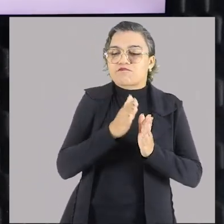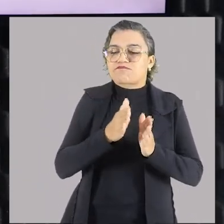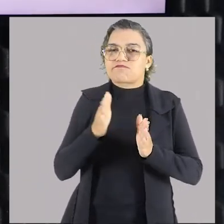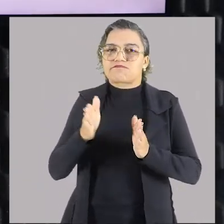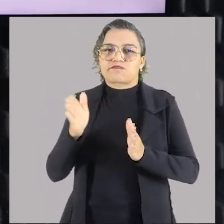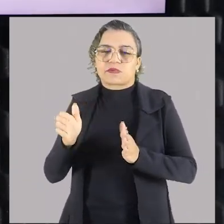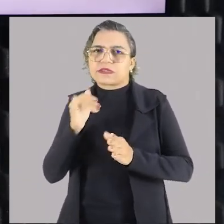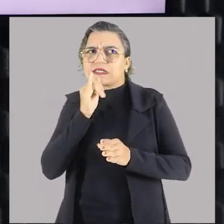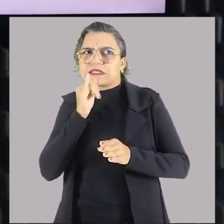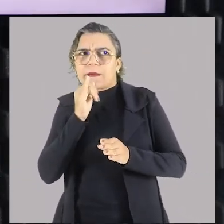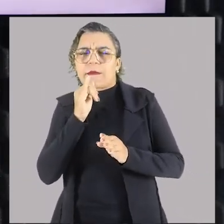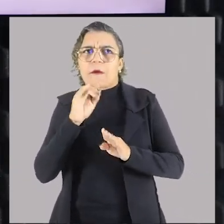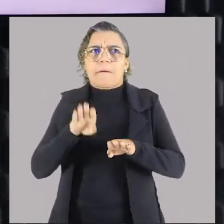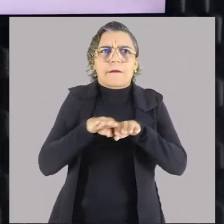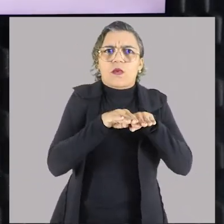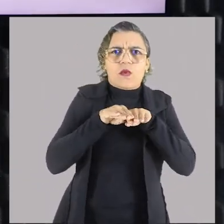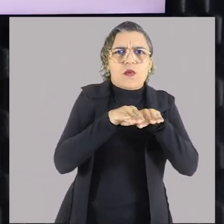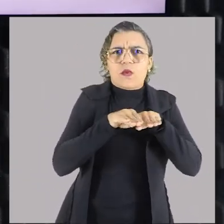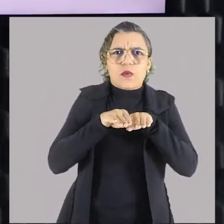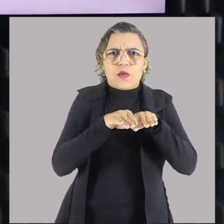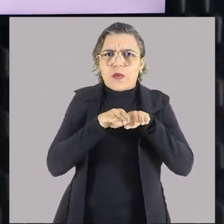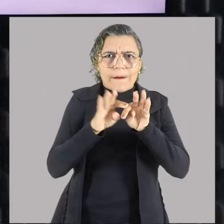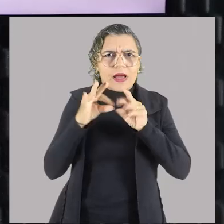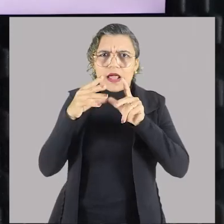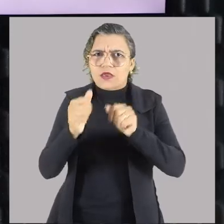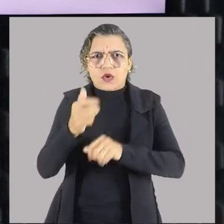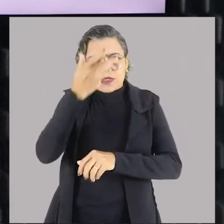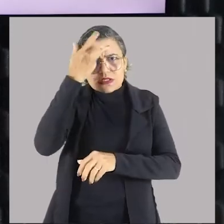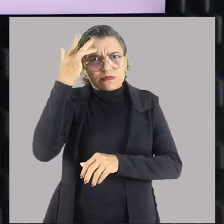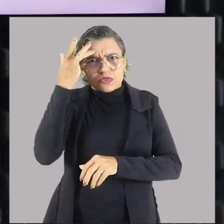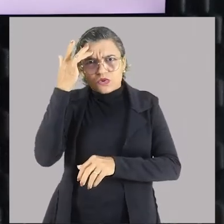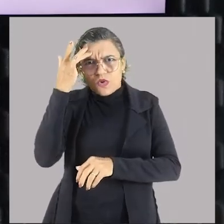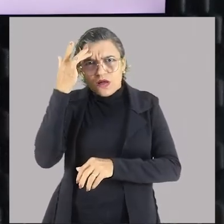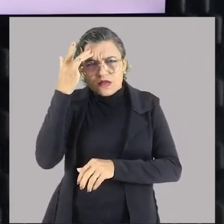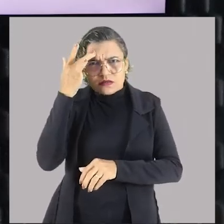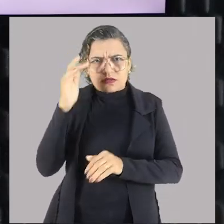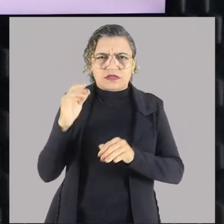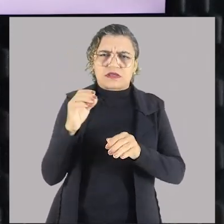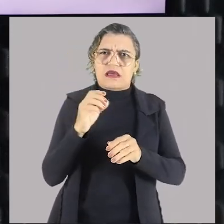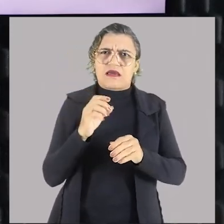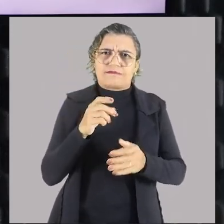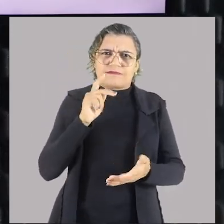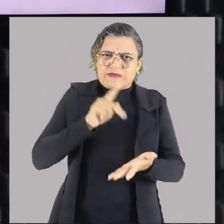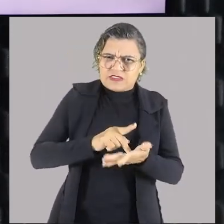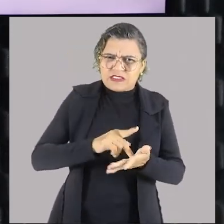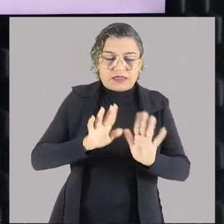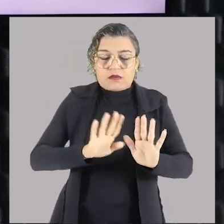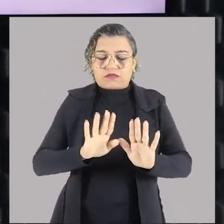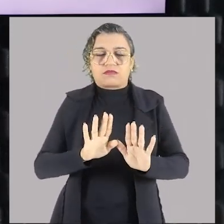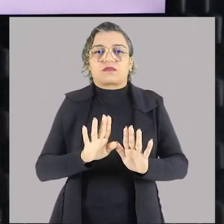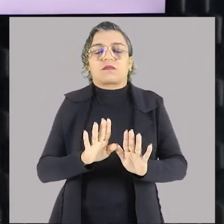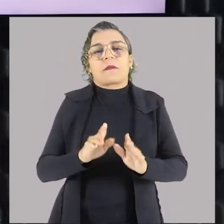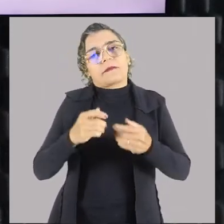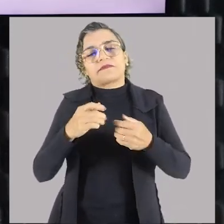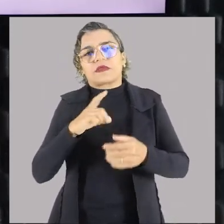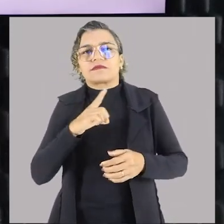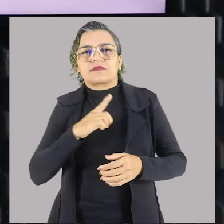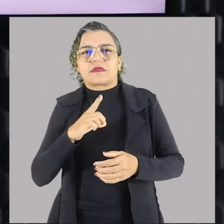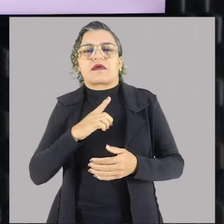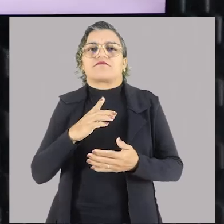que é fixo para todas as pessoas. A comunicação ela pode acontecer de diversas formas, através de diversos